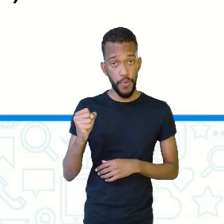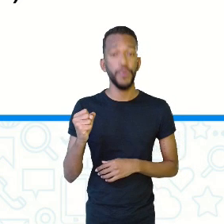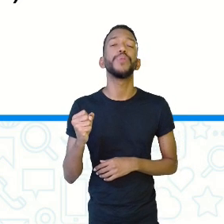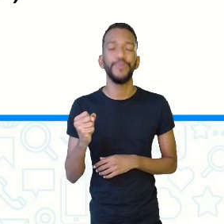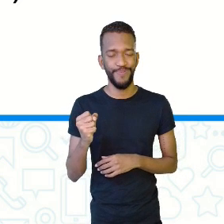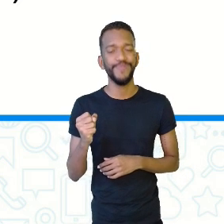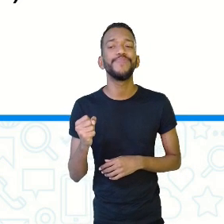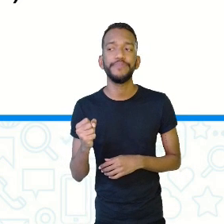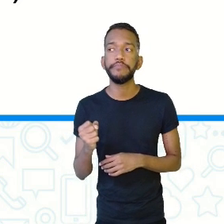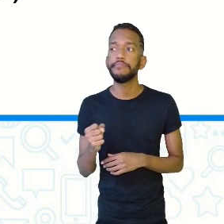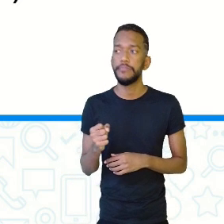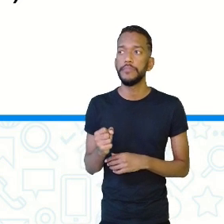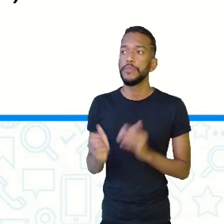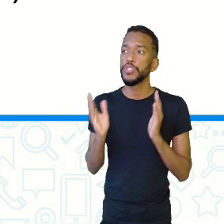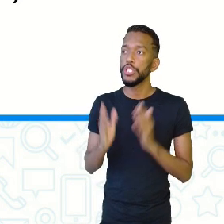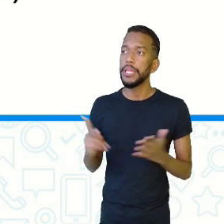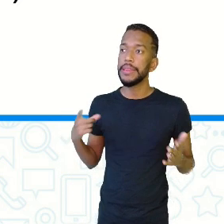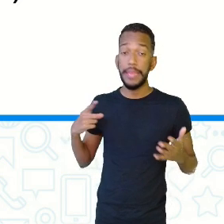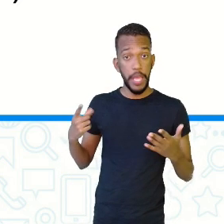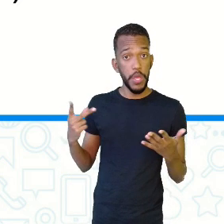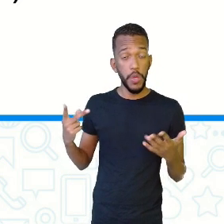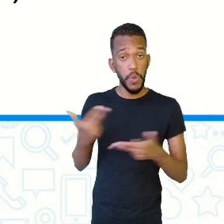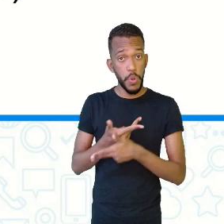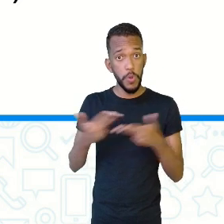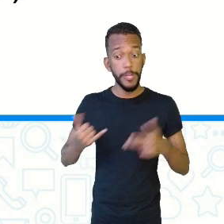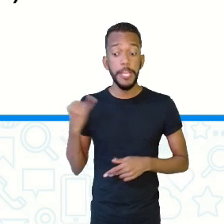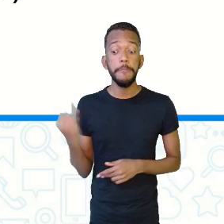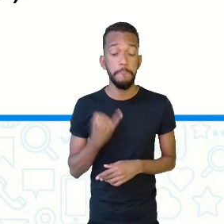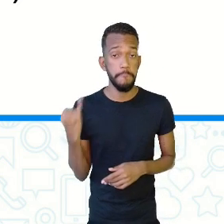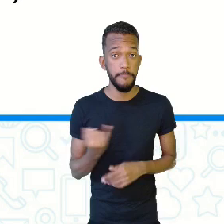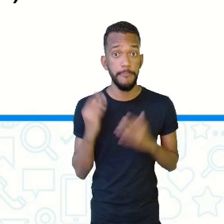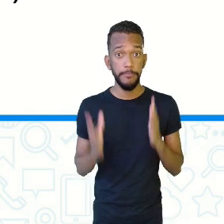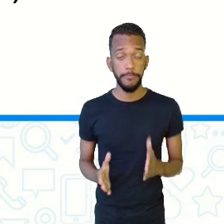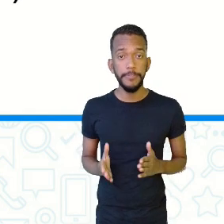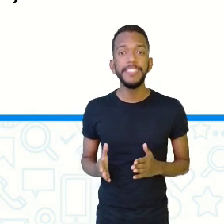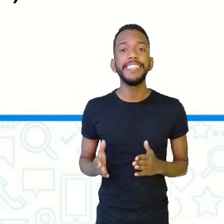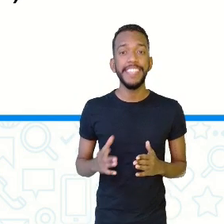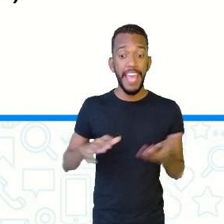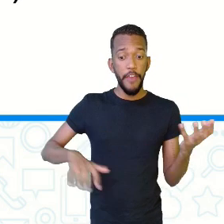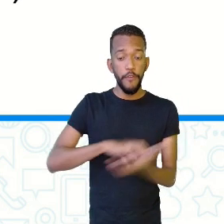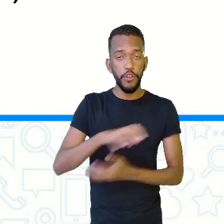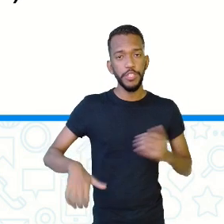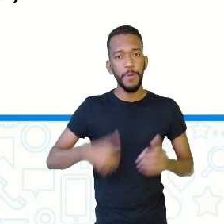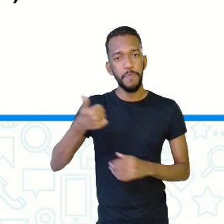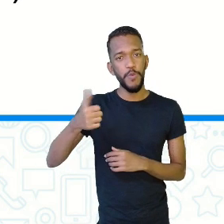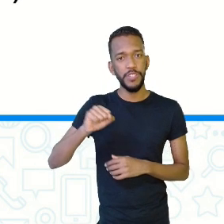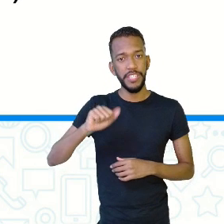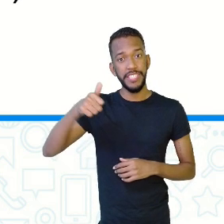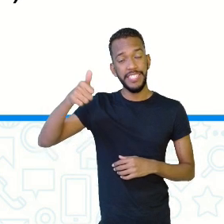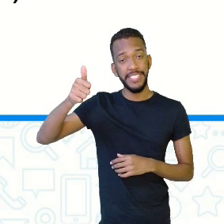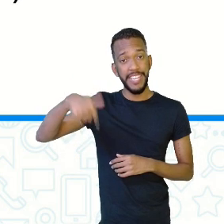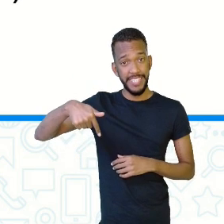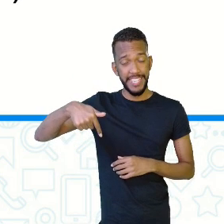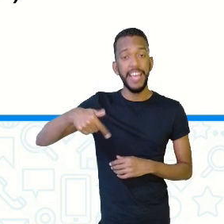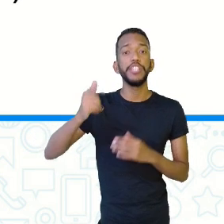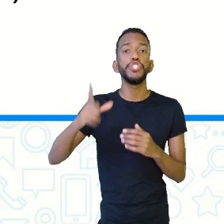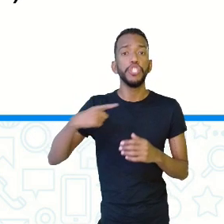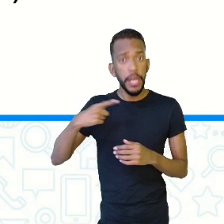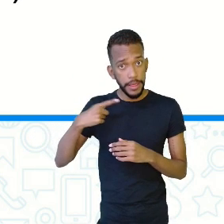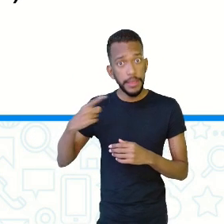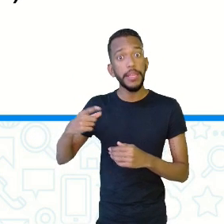1848. Gente, foram coisas tão importantes. Para a gente ter uma ideia, essa Revolução de 1817, eles tinham até